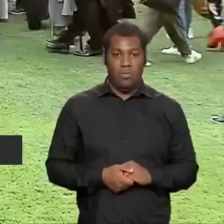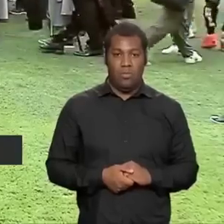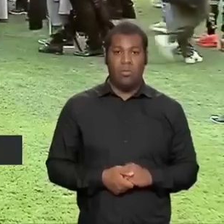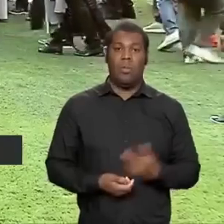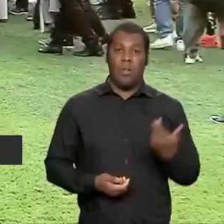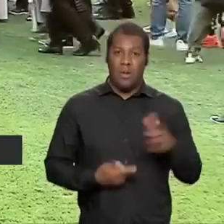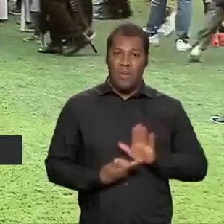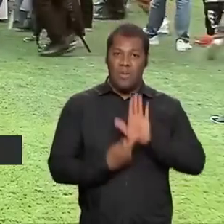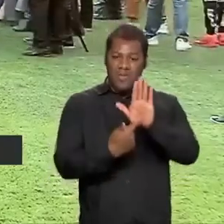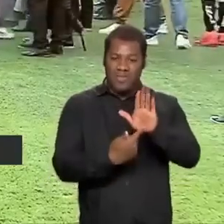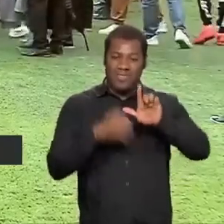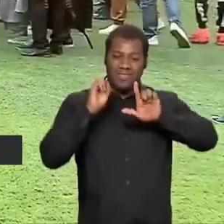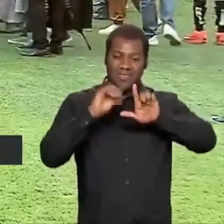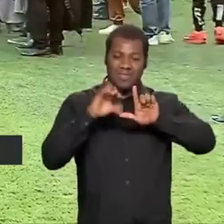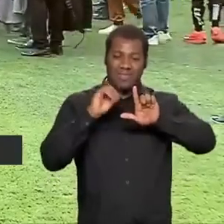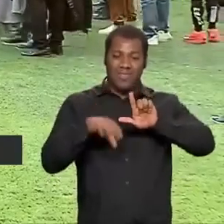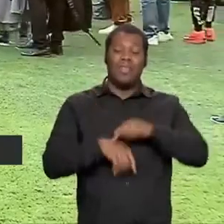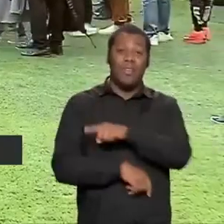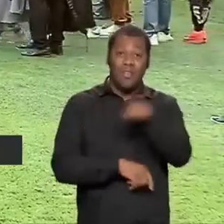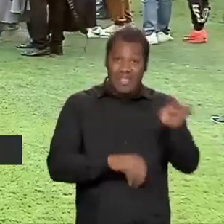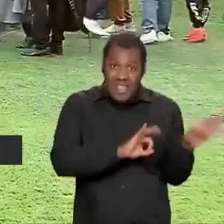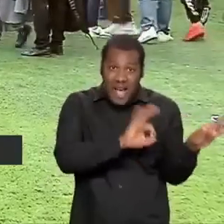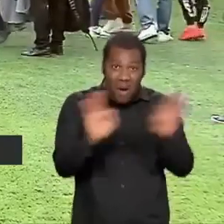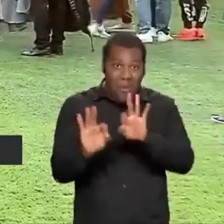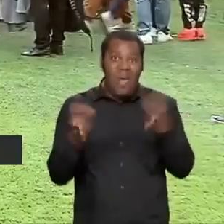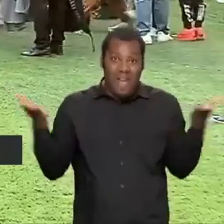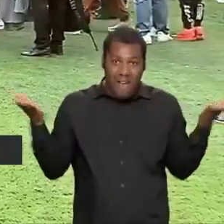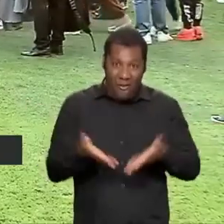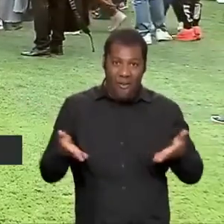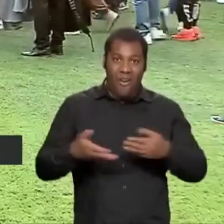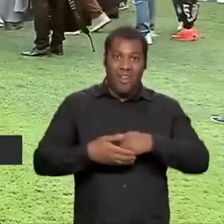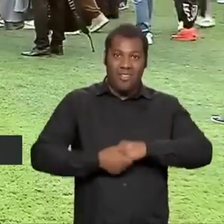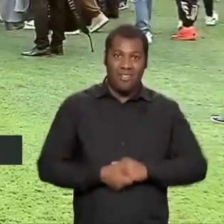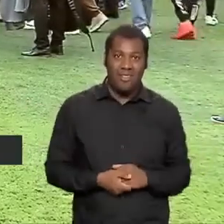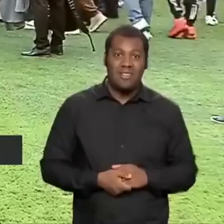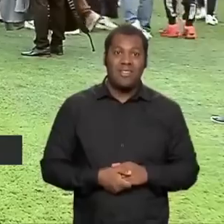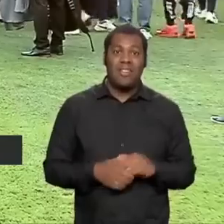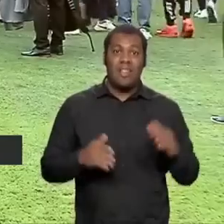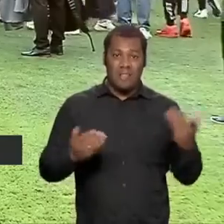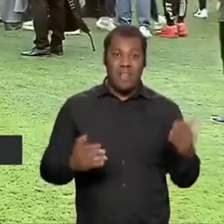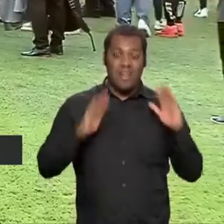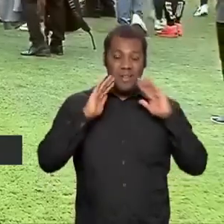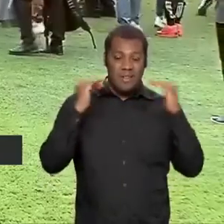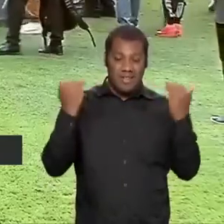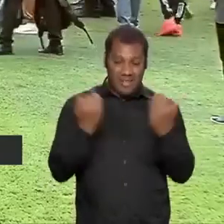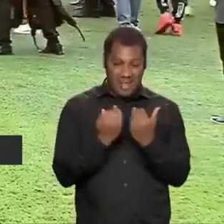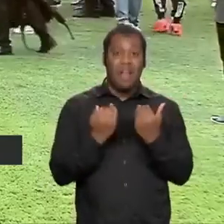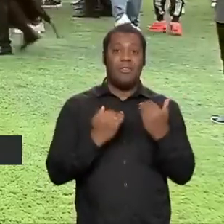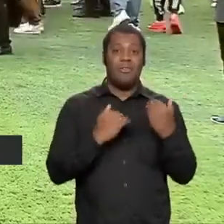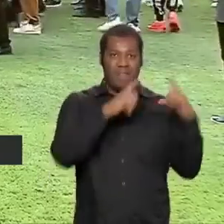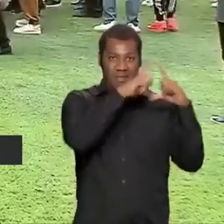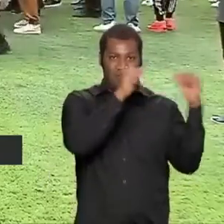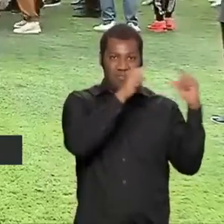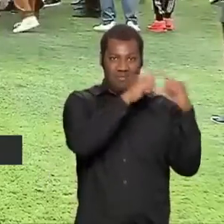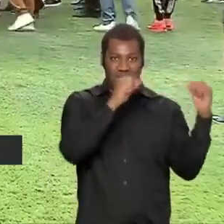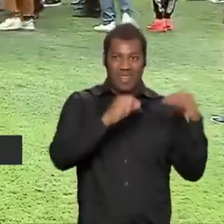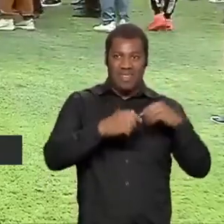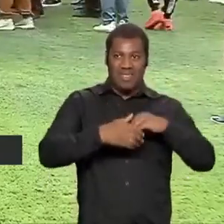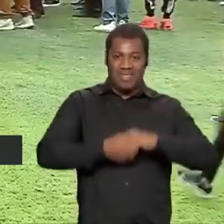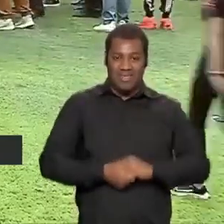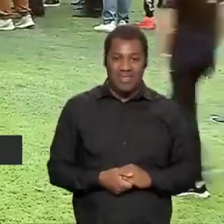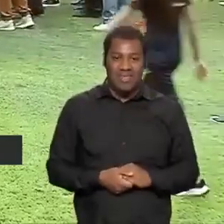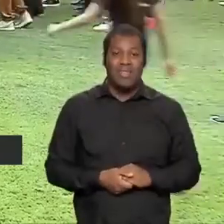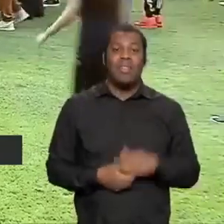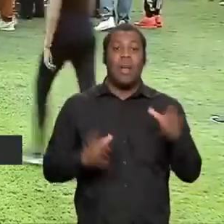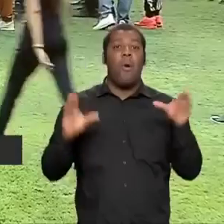São imagens ao vivo que você confere agora do estádio Mané Garrincha,